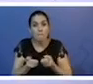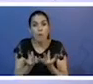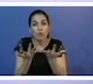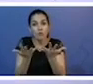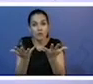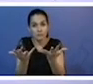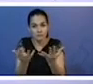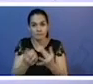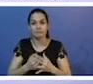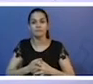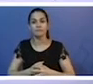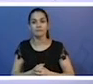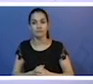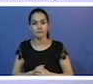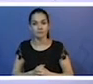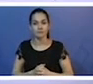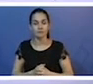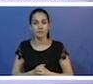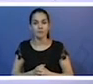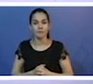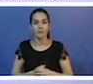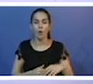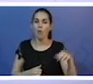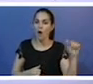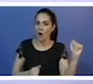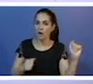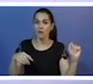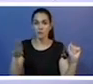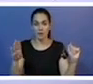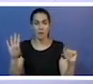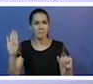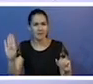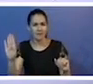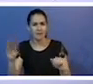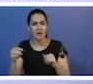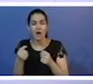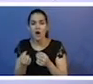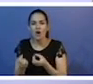de sódio e na imagem B, a pólvora negra.